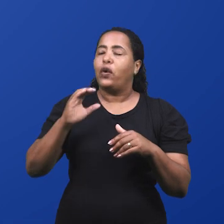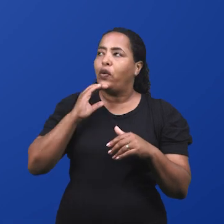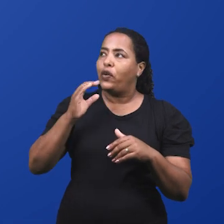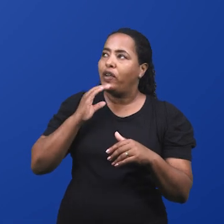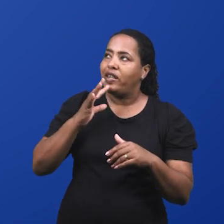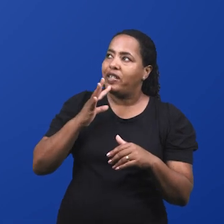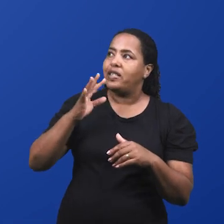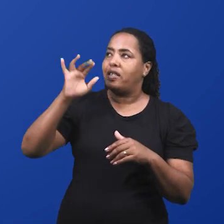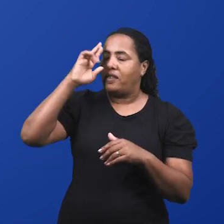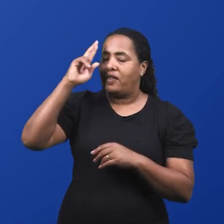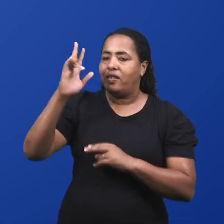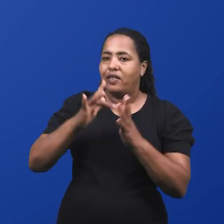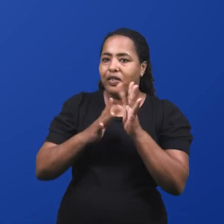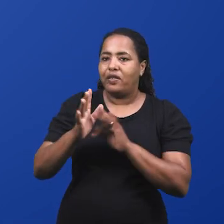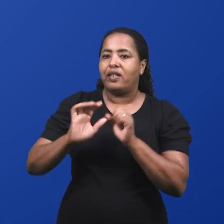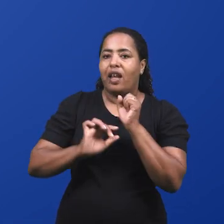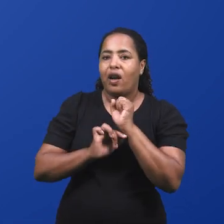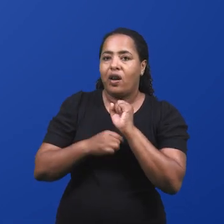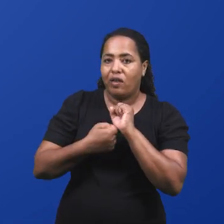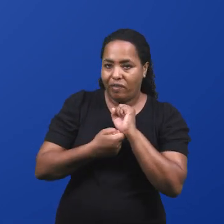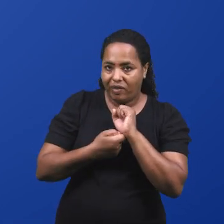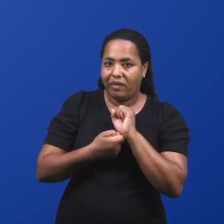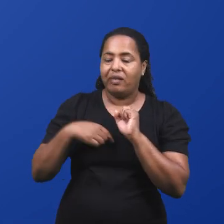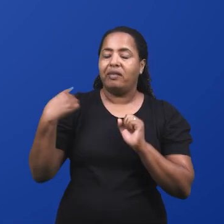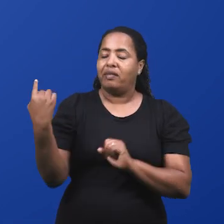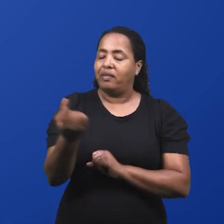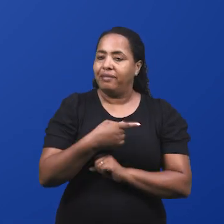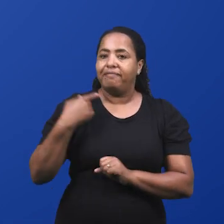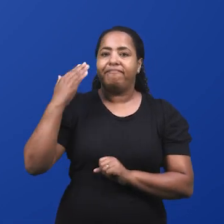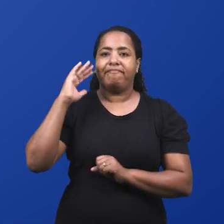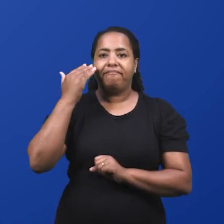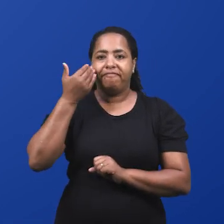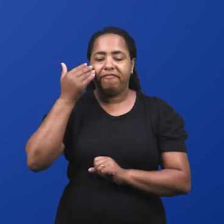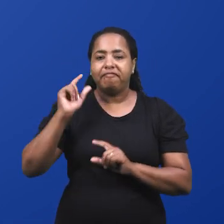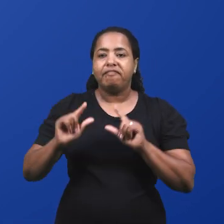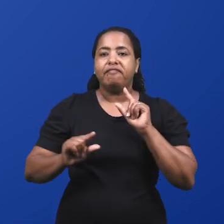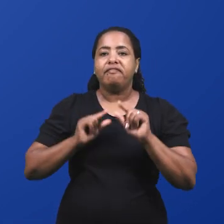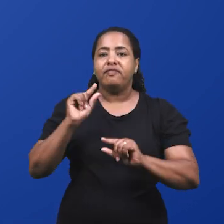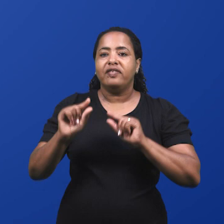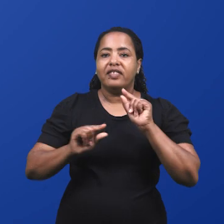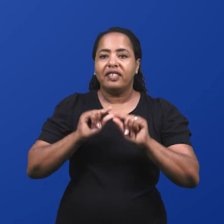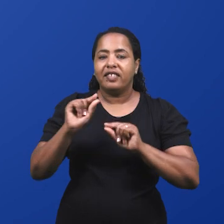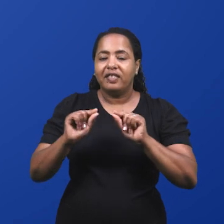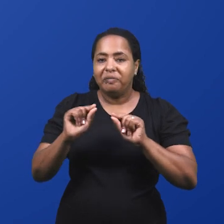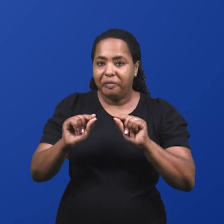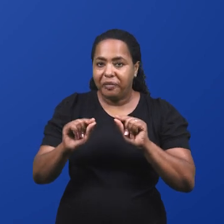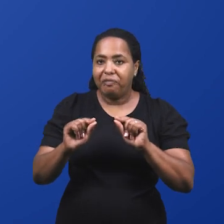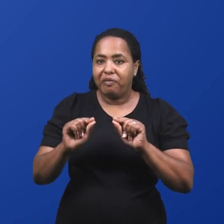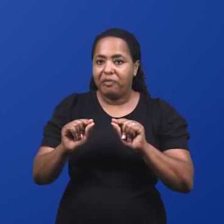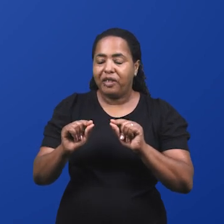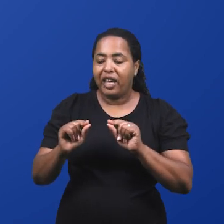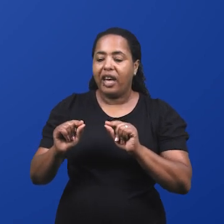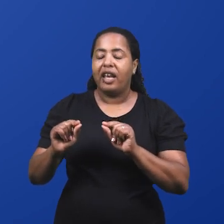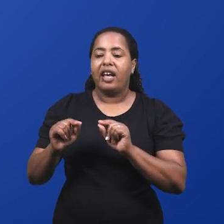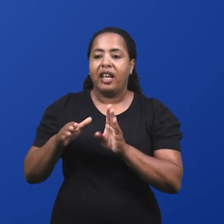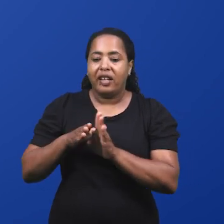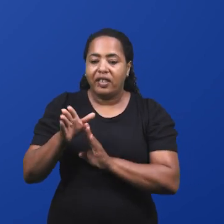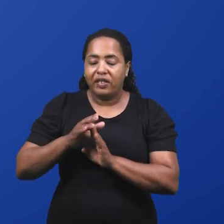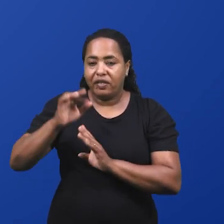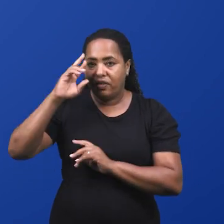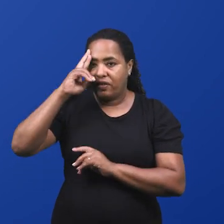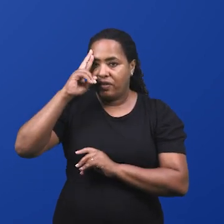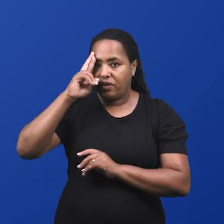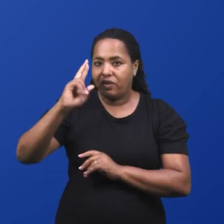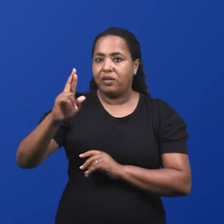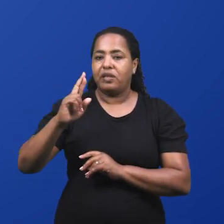Jesus, nos seus mistérios. E nós temos entendido que nessa eleição do Senhor, nós temos sido